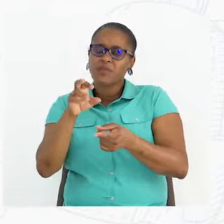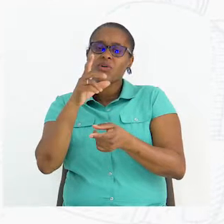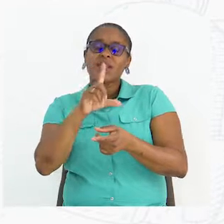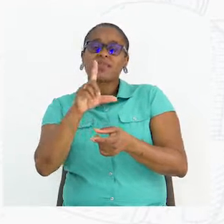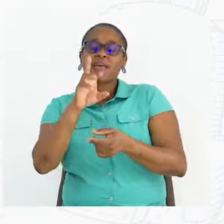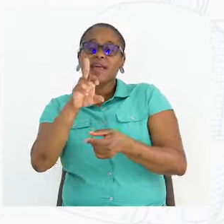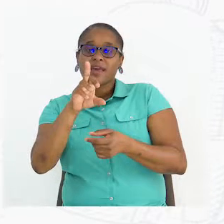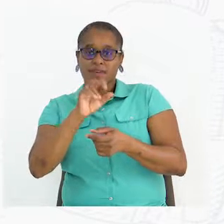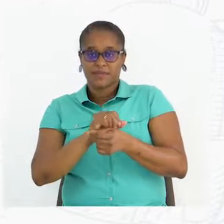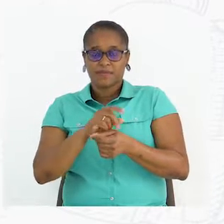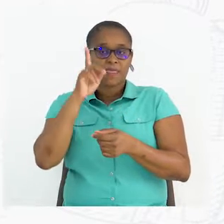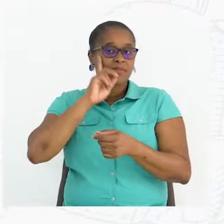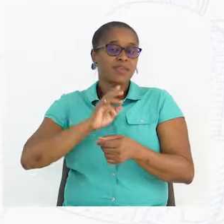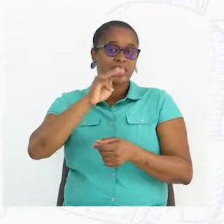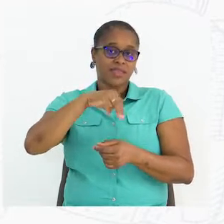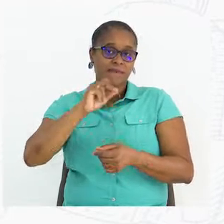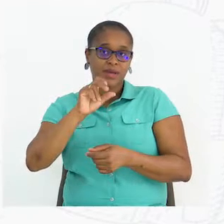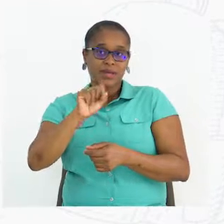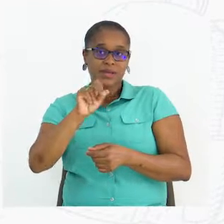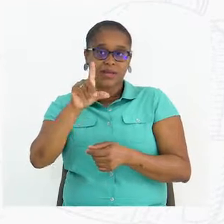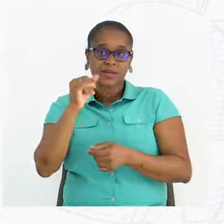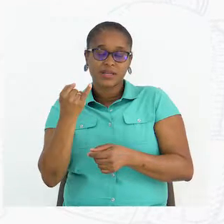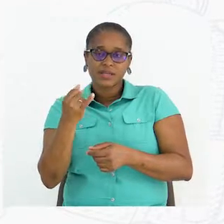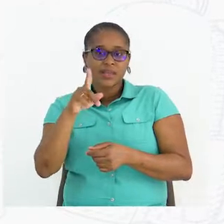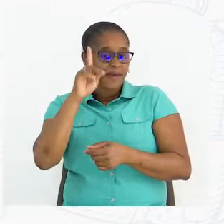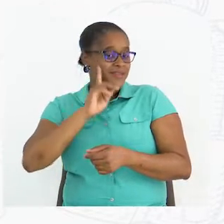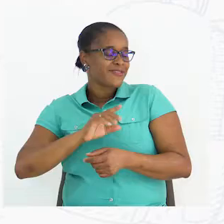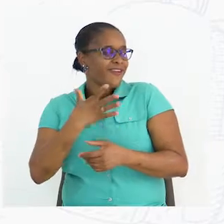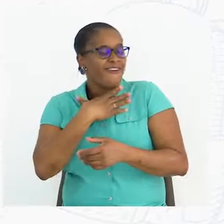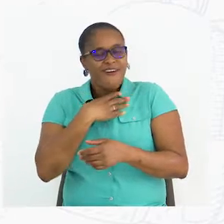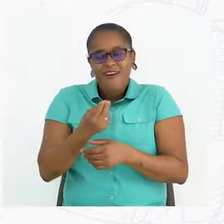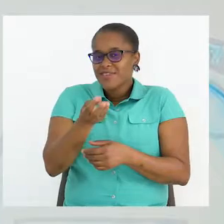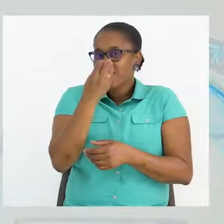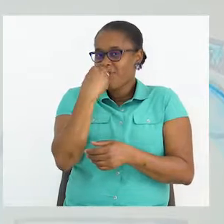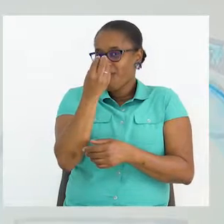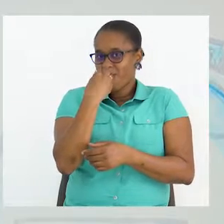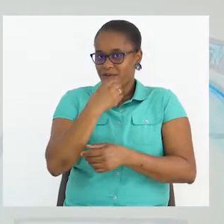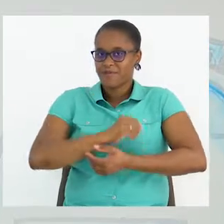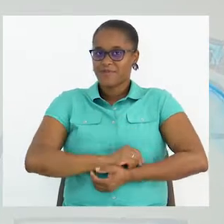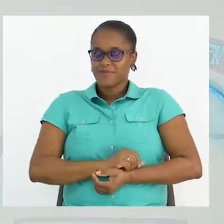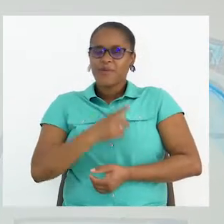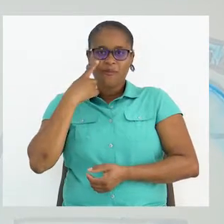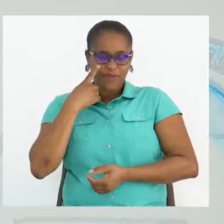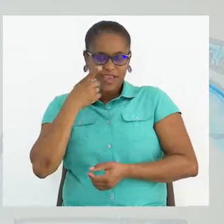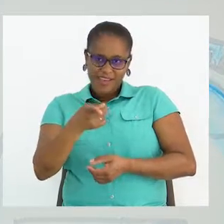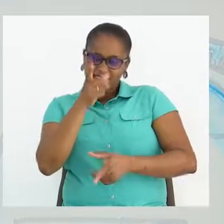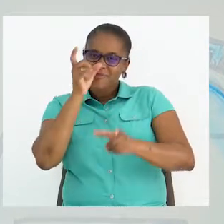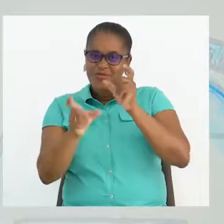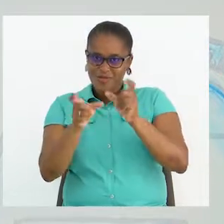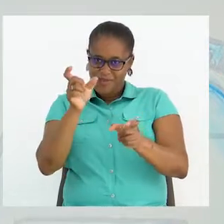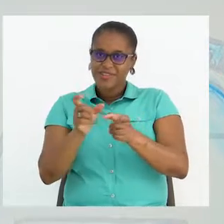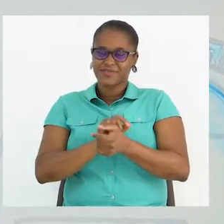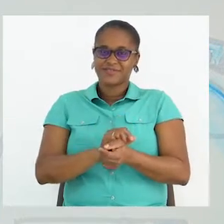a Magali é a menina que gosta de comer. Conhecem essas